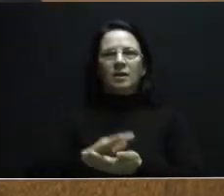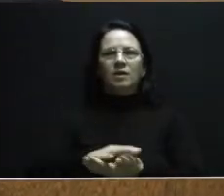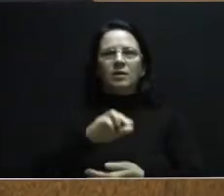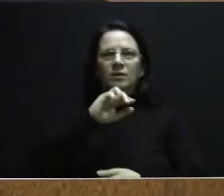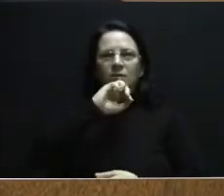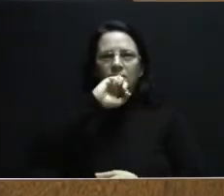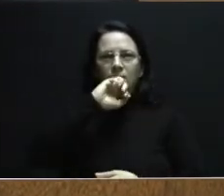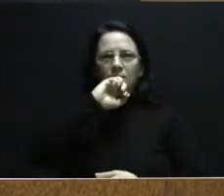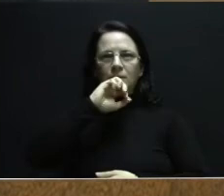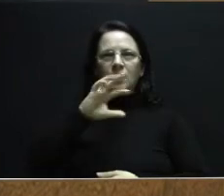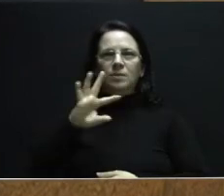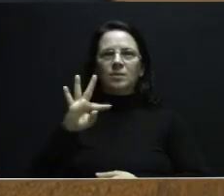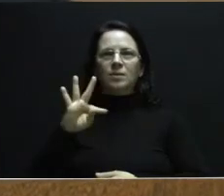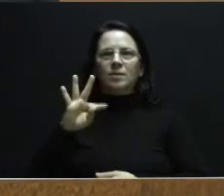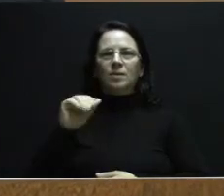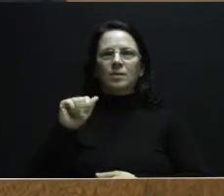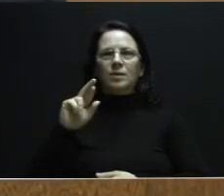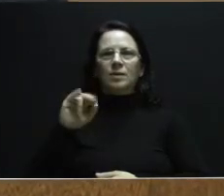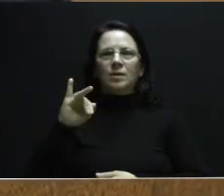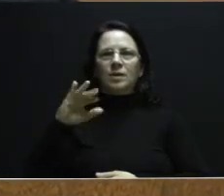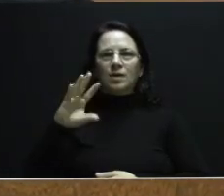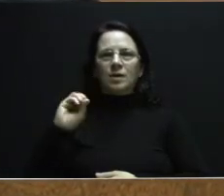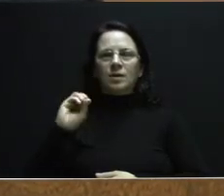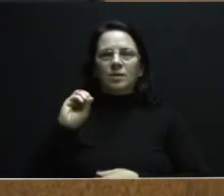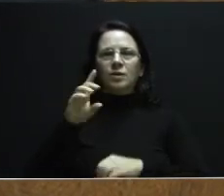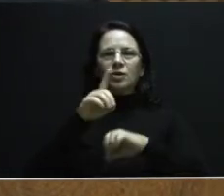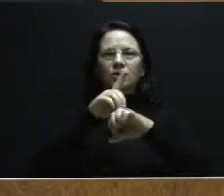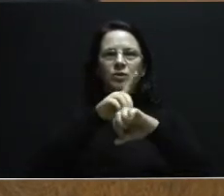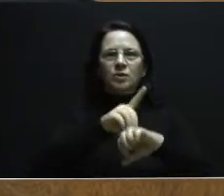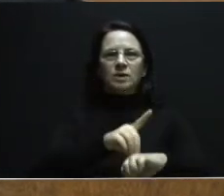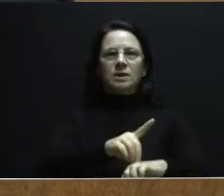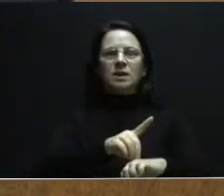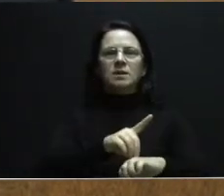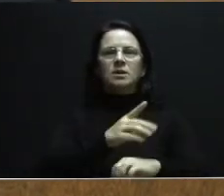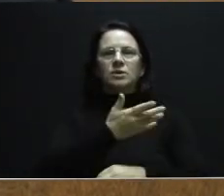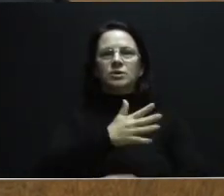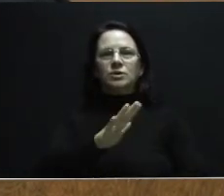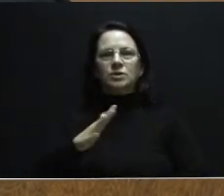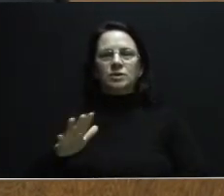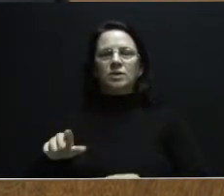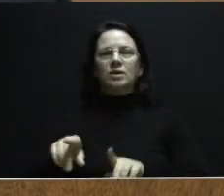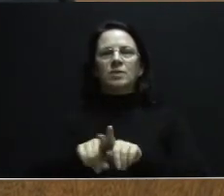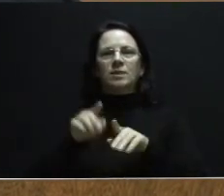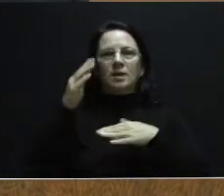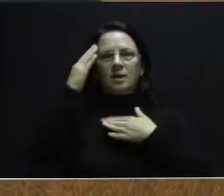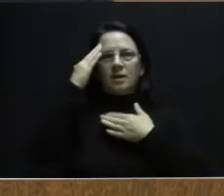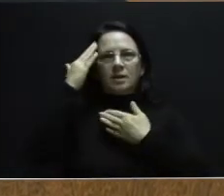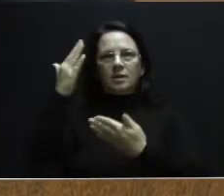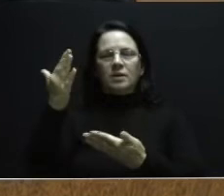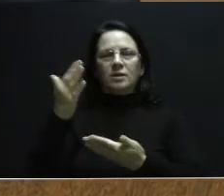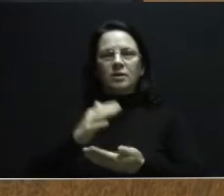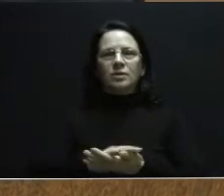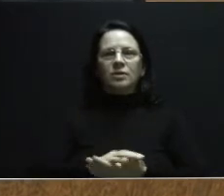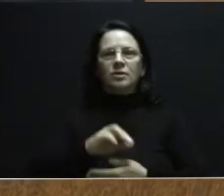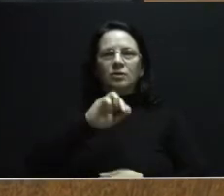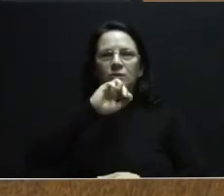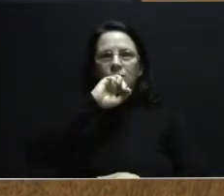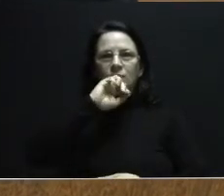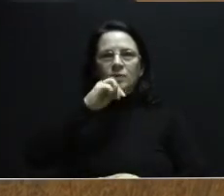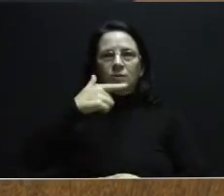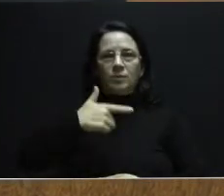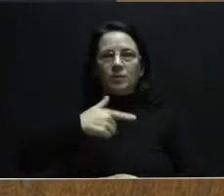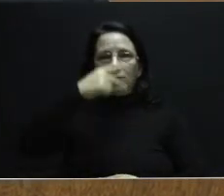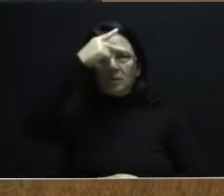oficial Dom Tarcísio Escaramuza, bispo da Diocese de Santos, agradece a presença do excelentíssimo senhor vice-prefeito